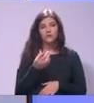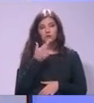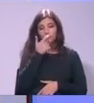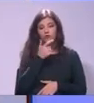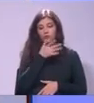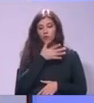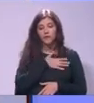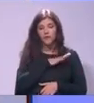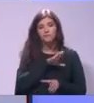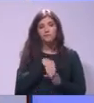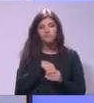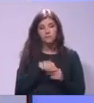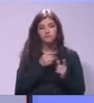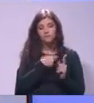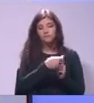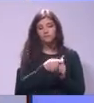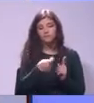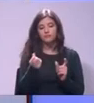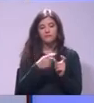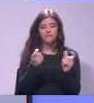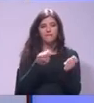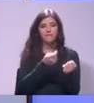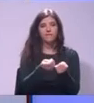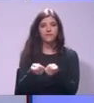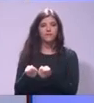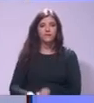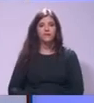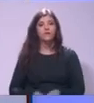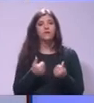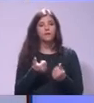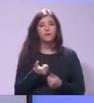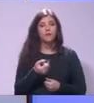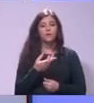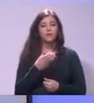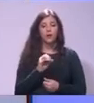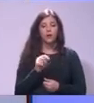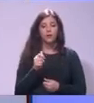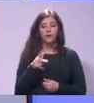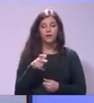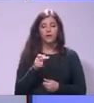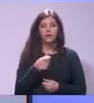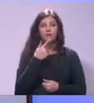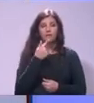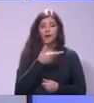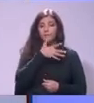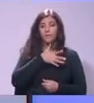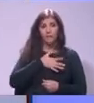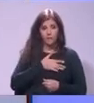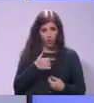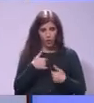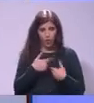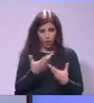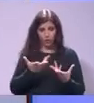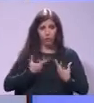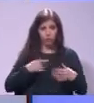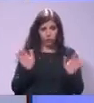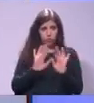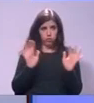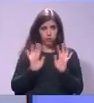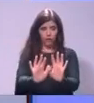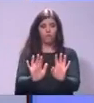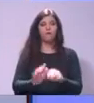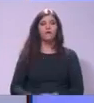benfica a fazer aquilo foi muito bem no palco vai a dizer quando vai fica a num meio a